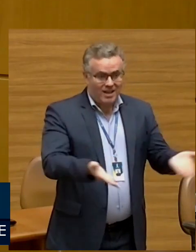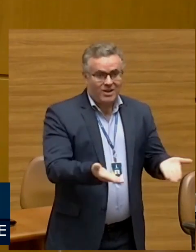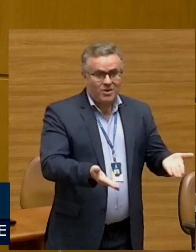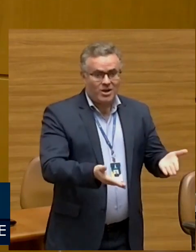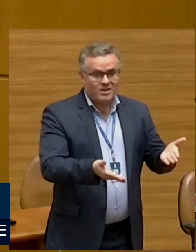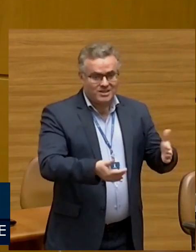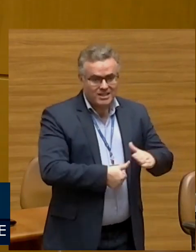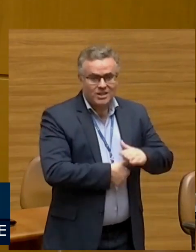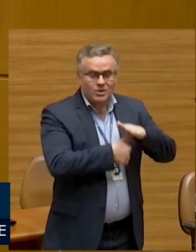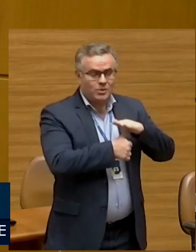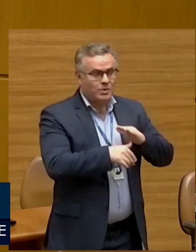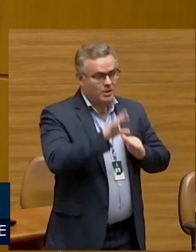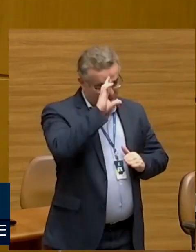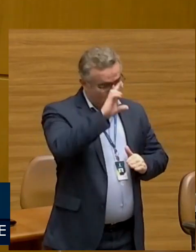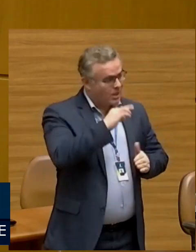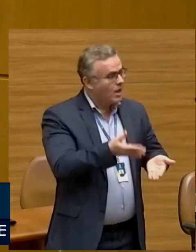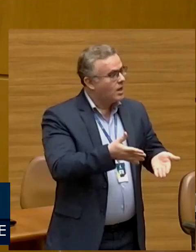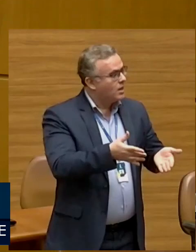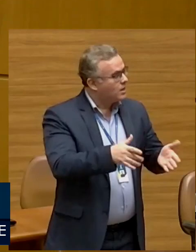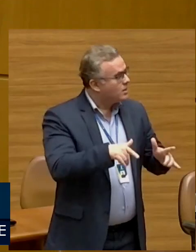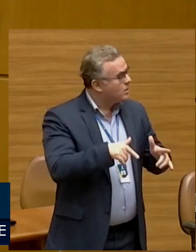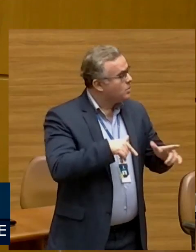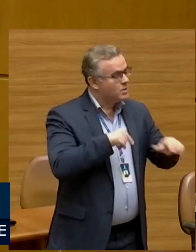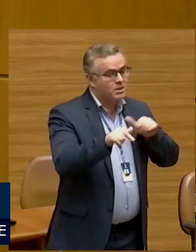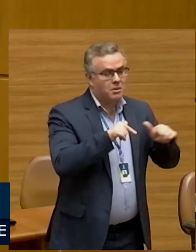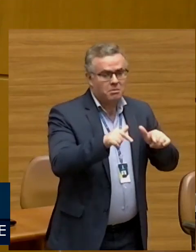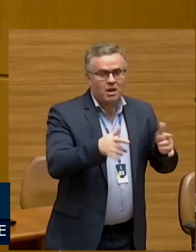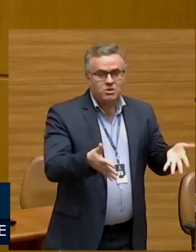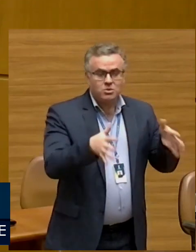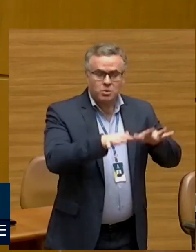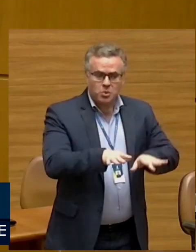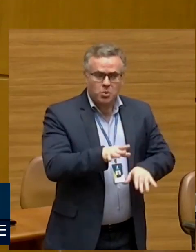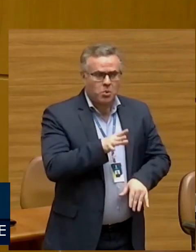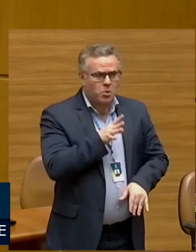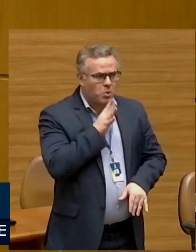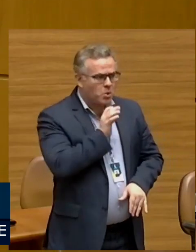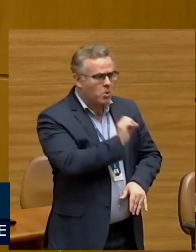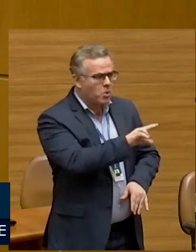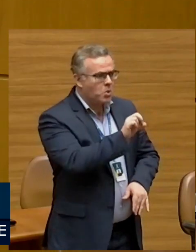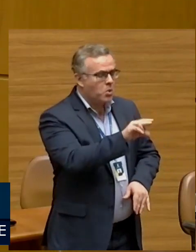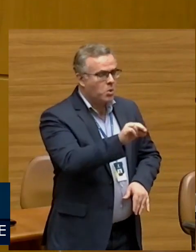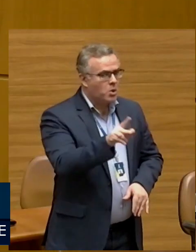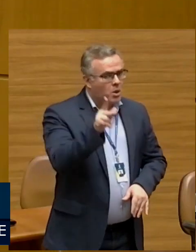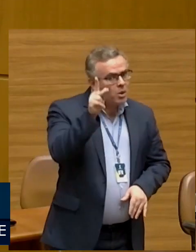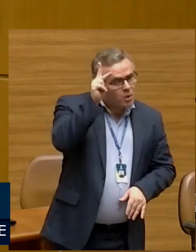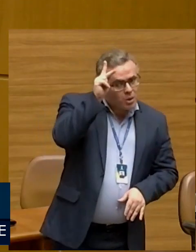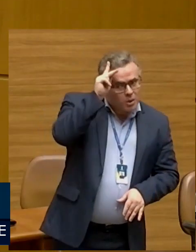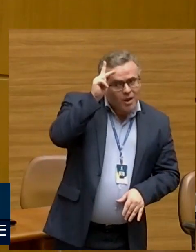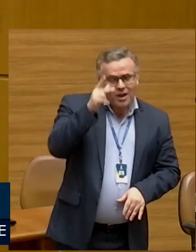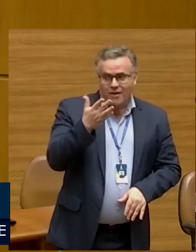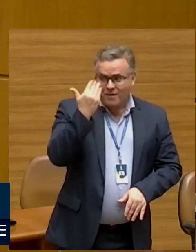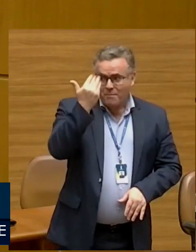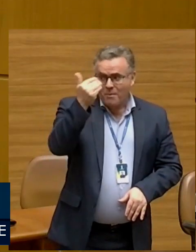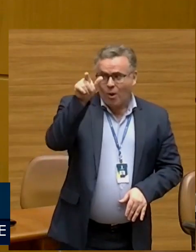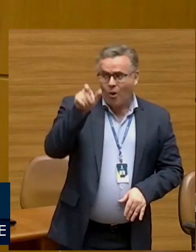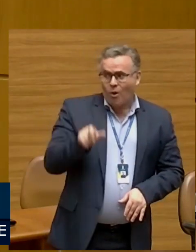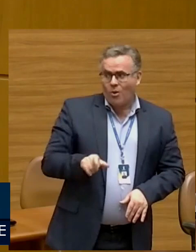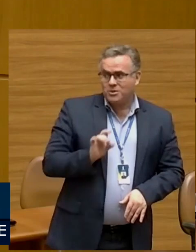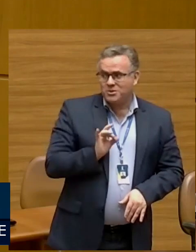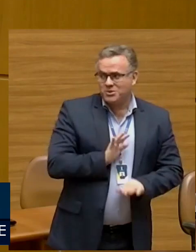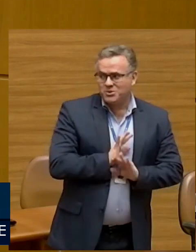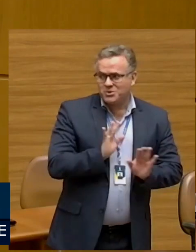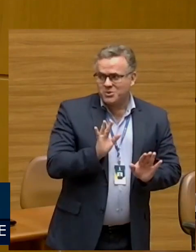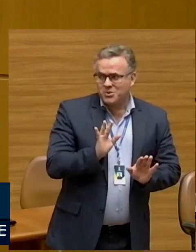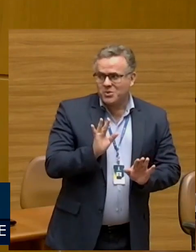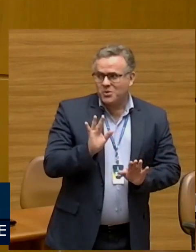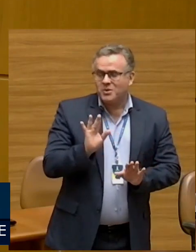chefiando a Divisão de Ações Inclusivas. Conheço aqui muitos dos nossos alunos. Rubivânia eu só conheço de fama,